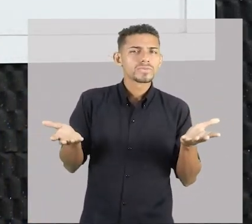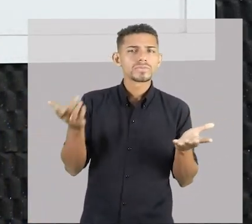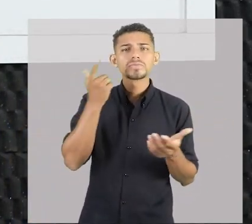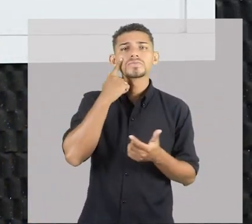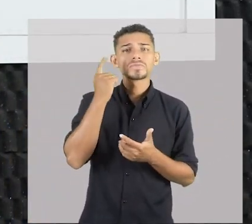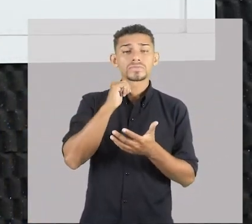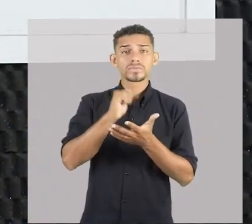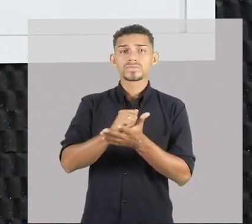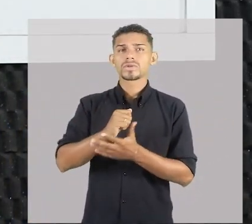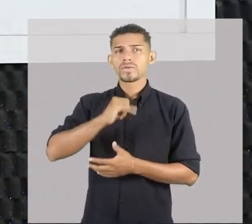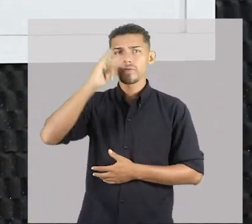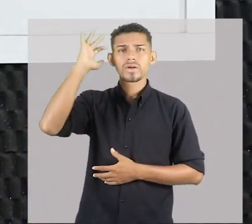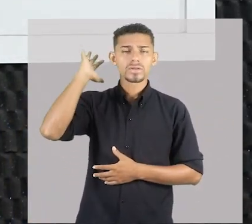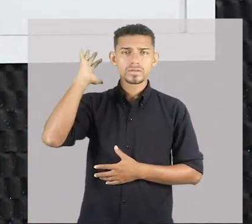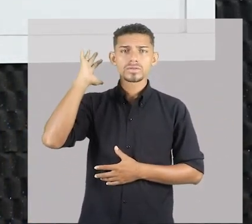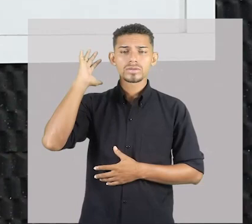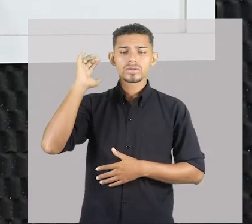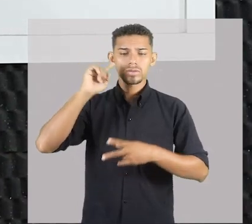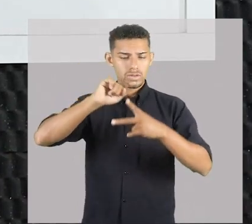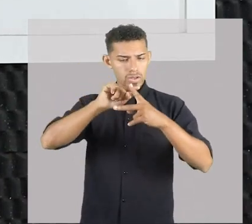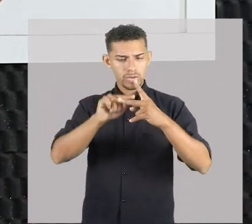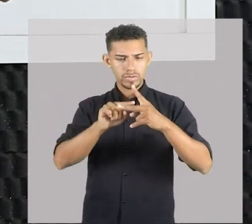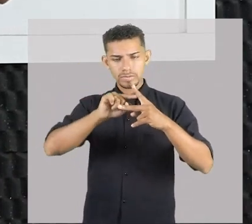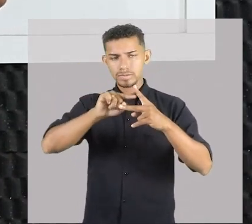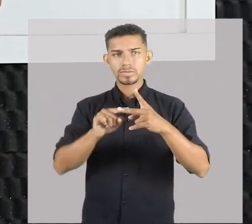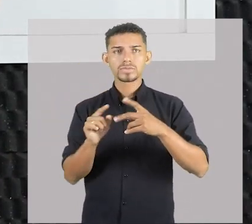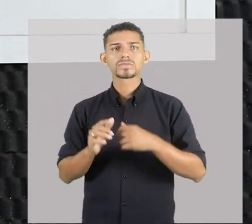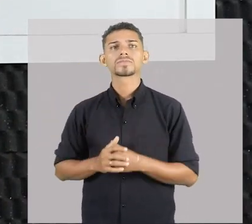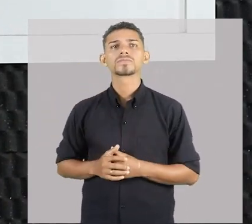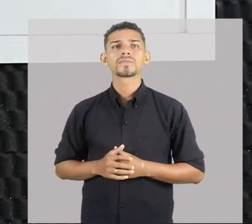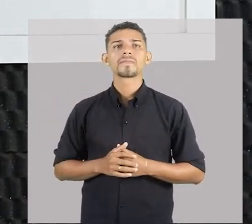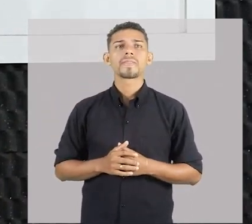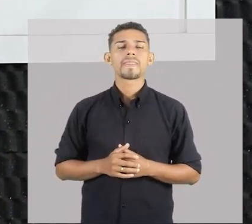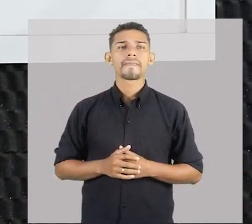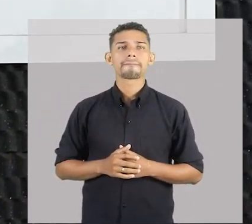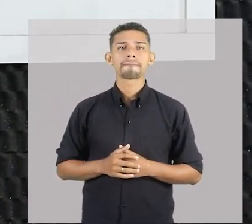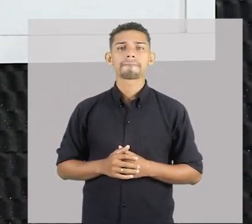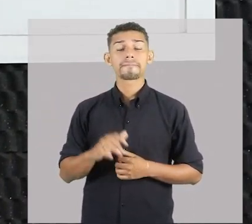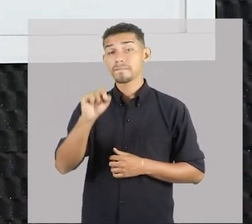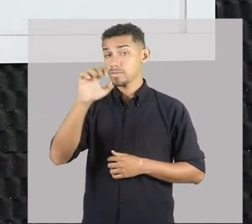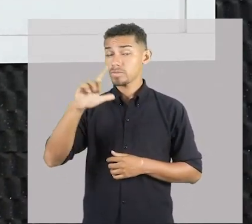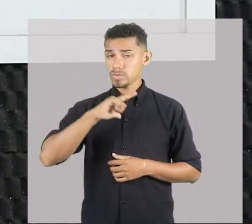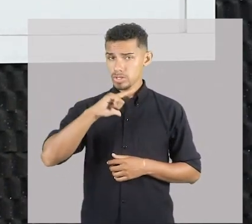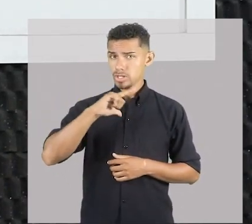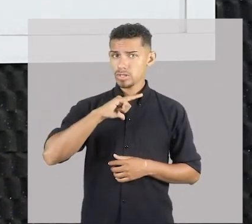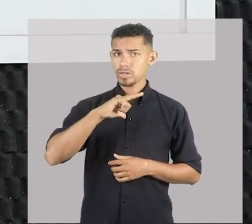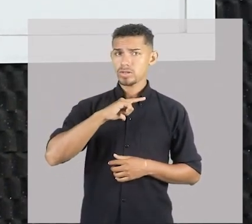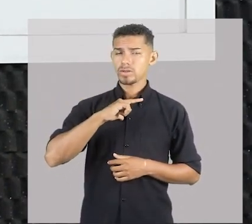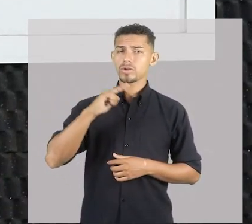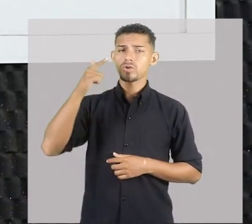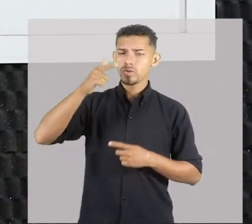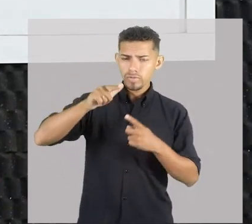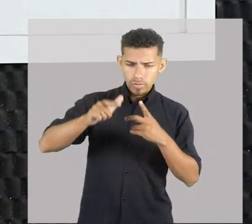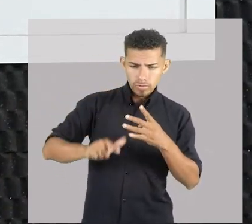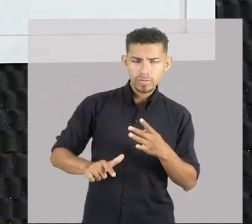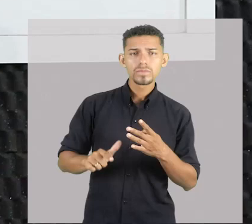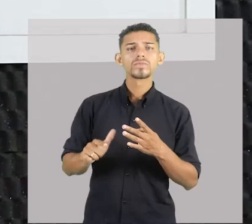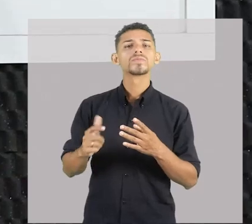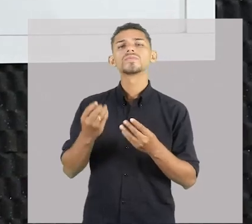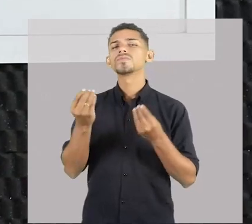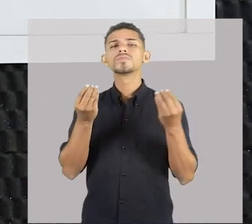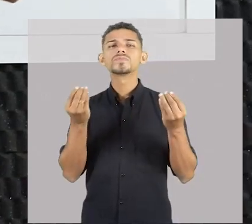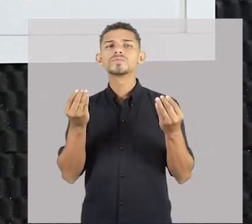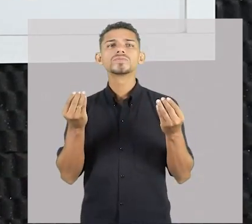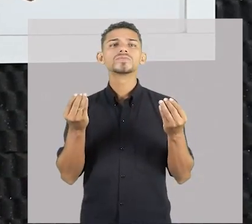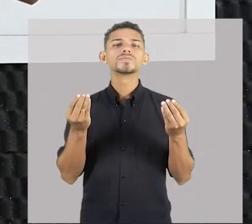velocidade angular, que ele quer saber a velocidade angular. Então, vou fazer aqui embaixo, ó. Se eu tenho a frequência, como é que faz para calcular a velocidade